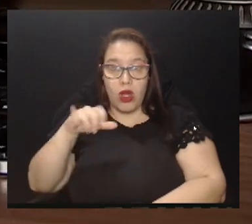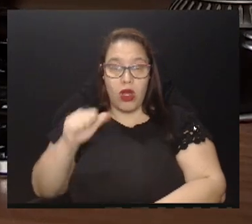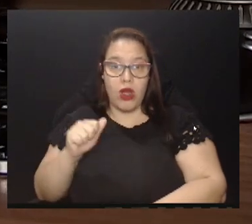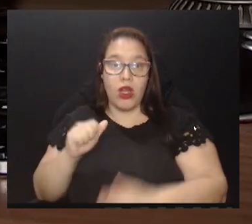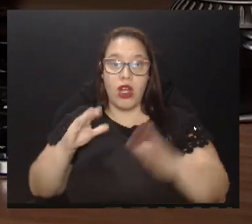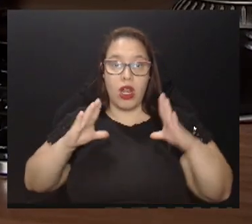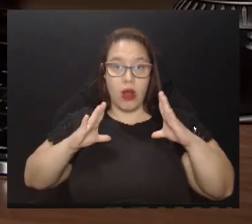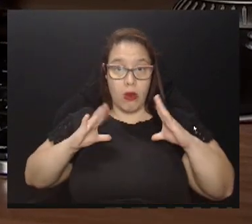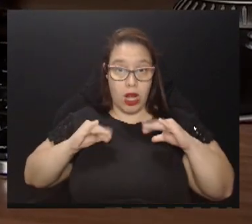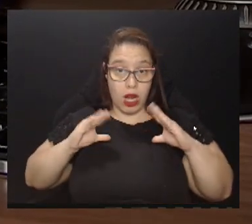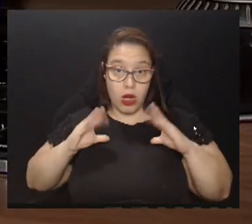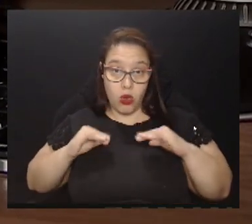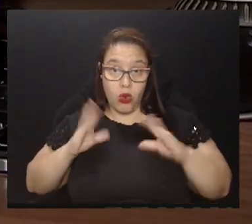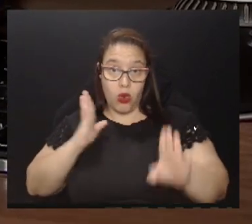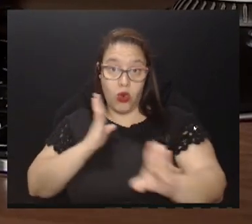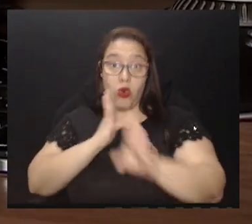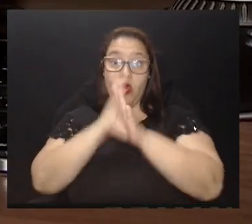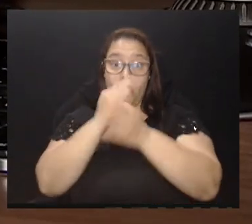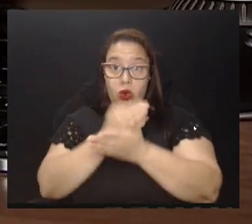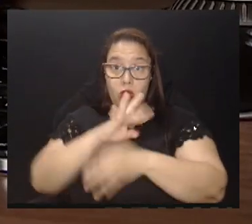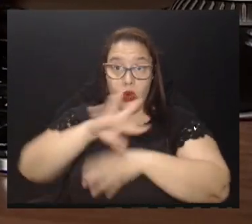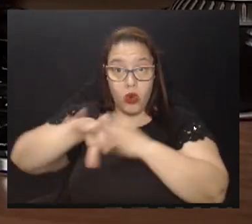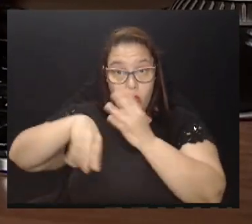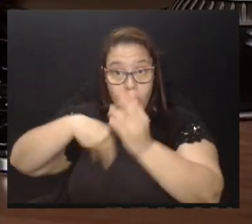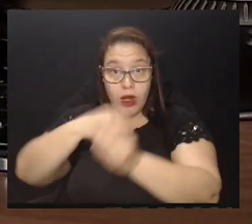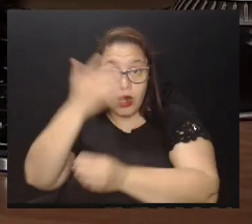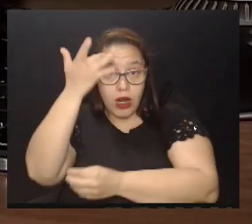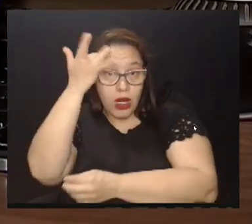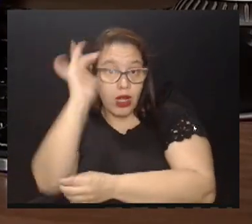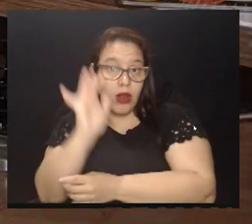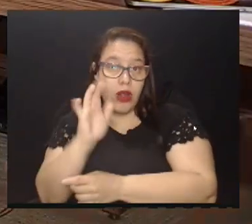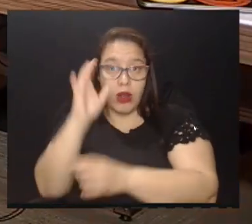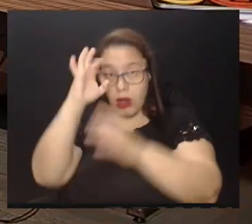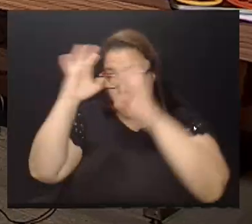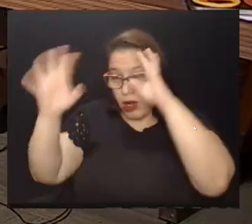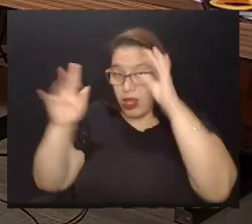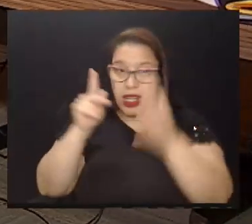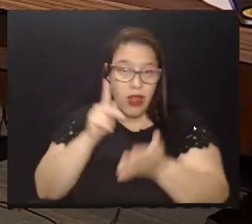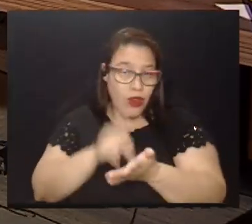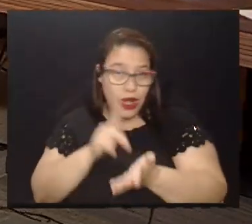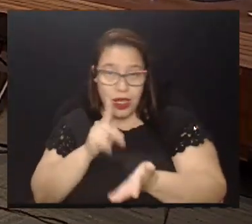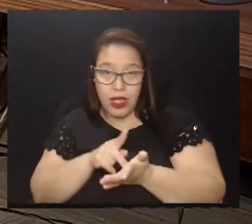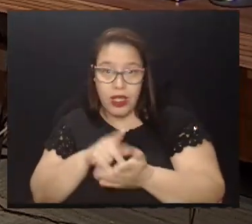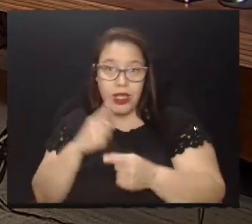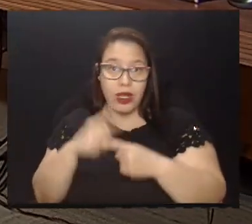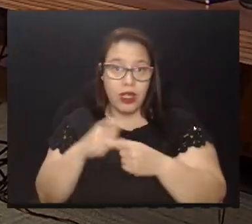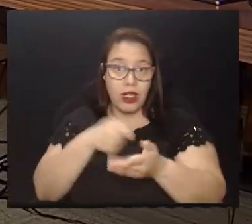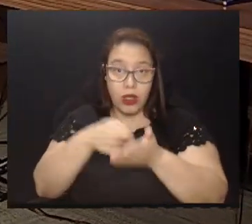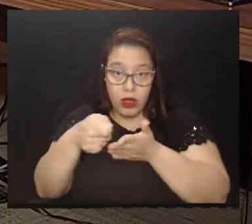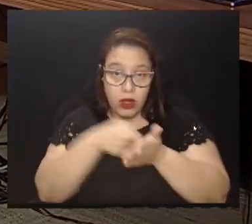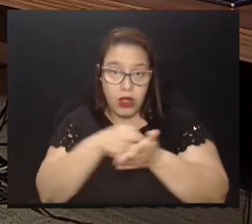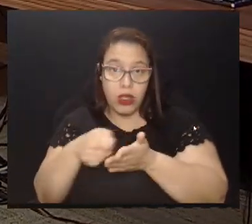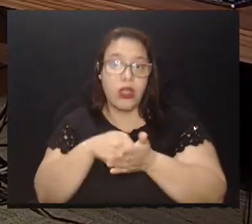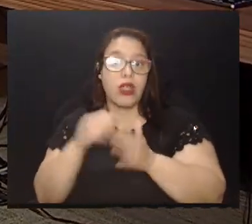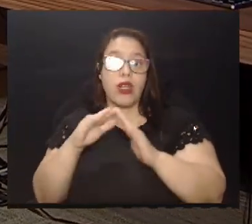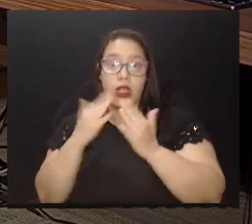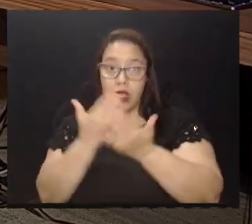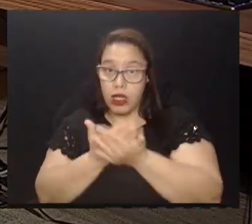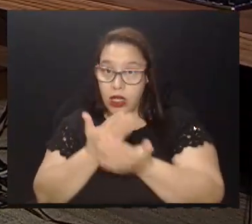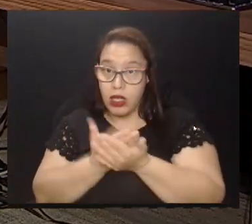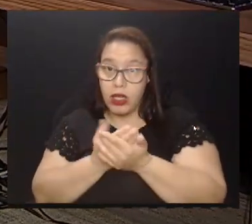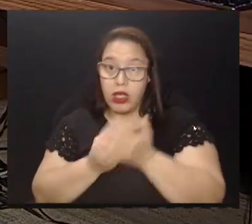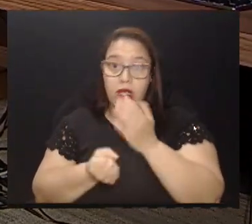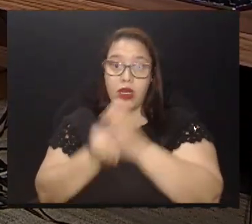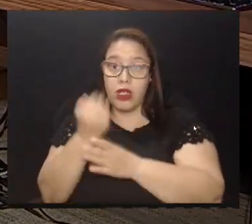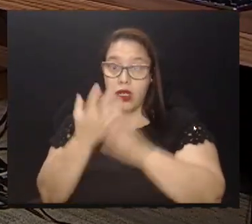história começa a se misturar, você não sabe se é a imaginação dela ou se é verdade, porque ela também escreve sobre isso na escola. E vai criando cada vez um clima mais denso.